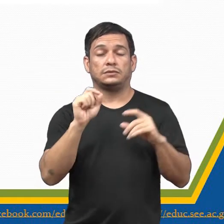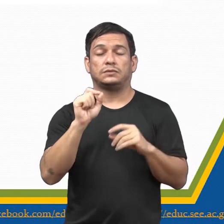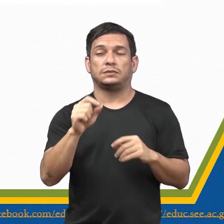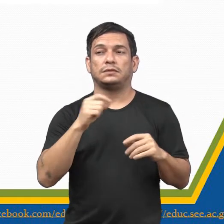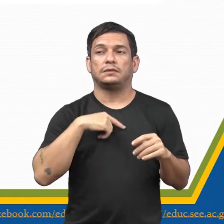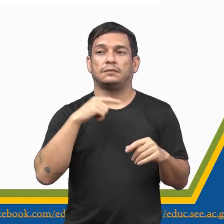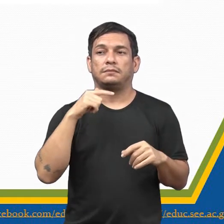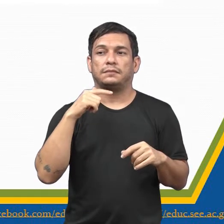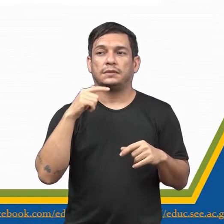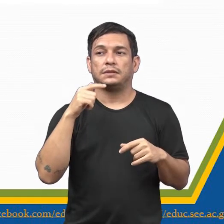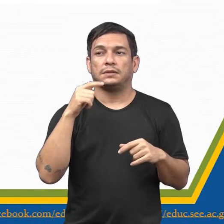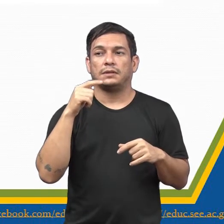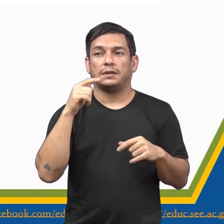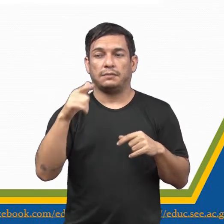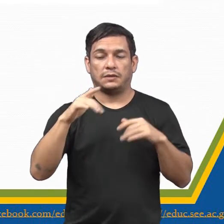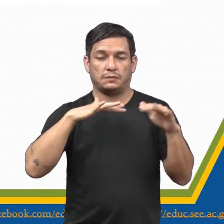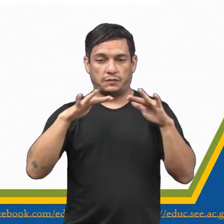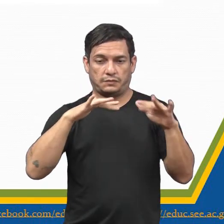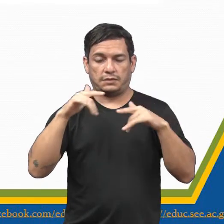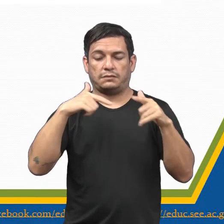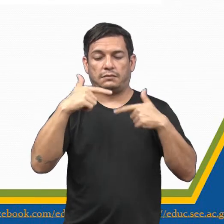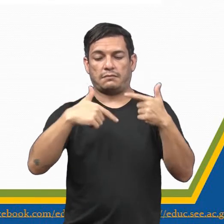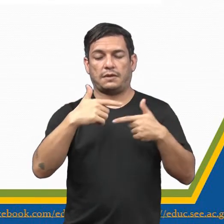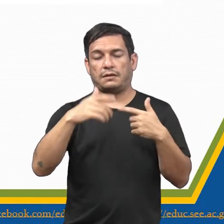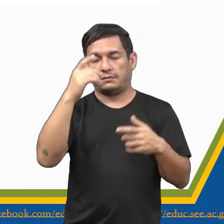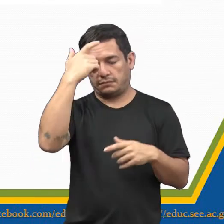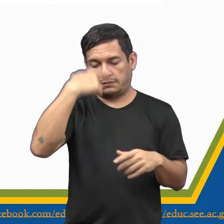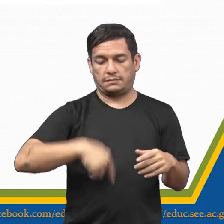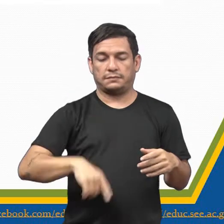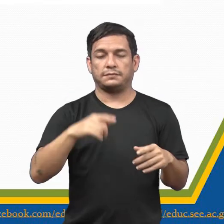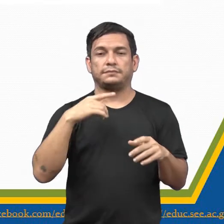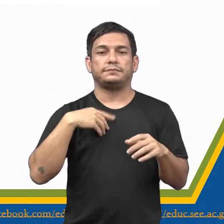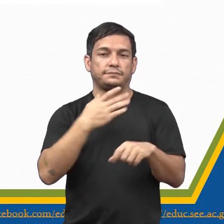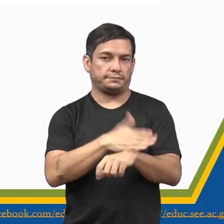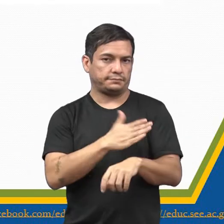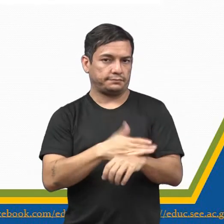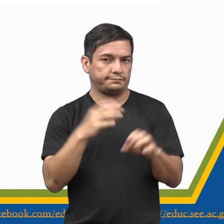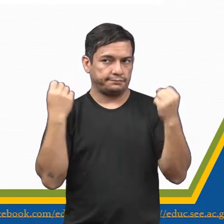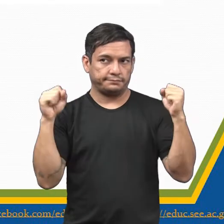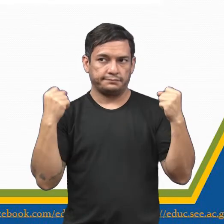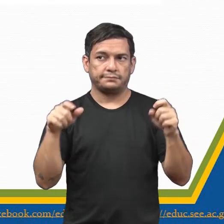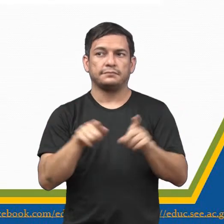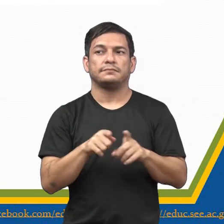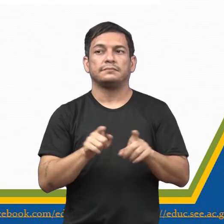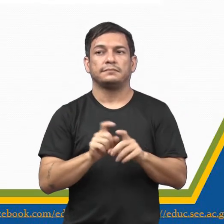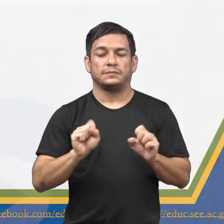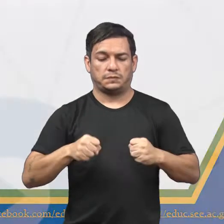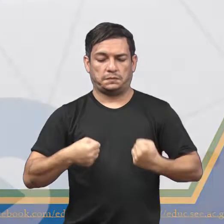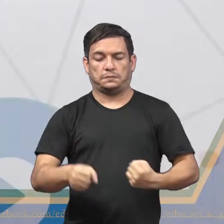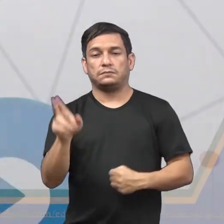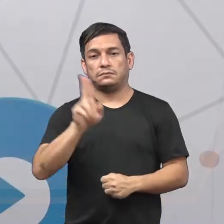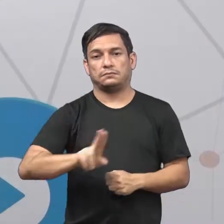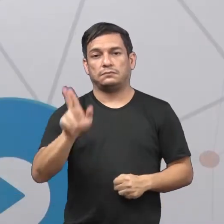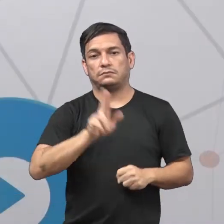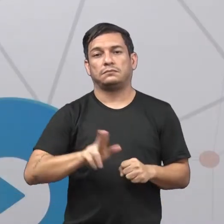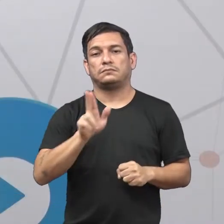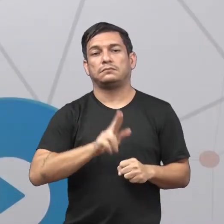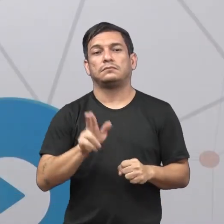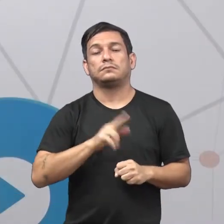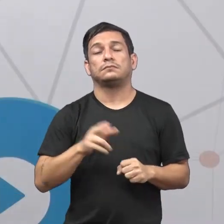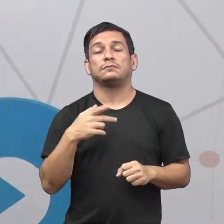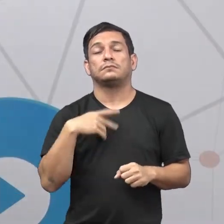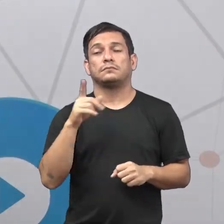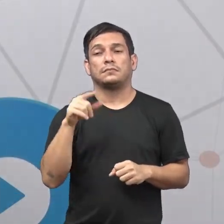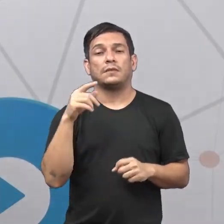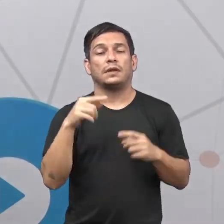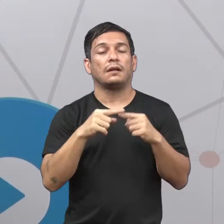trabalho realizado durante um exercício e ela é diretamente relacionada ao esforço utilizado. Então, a intensidade,